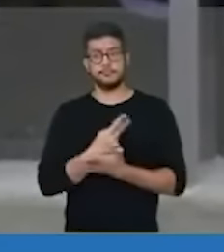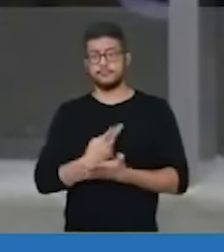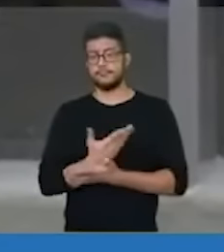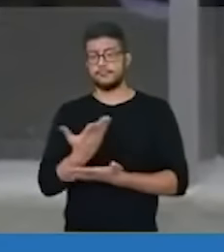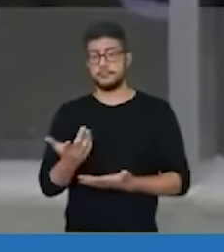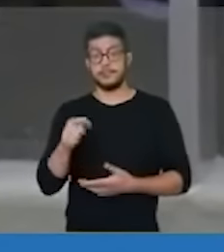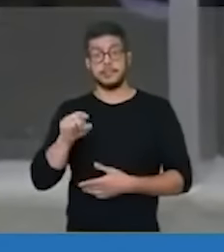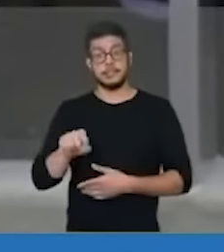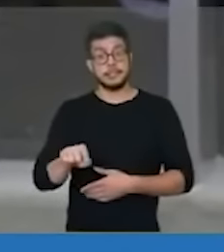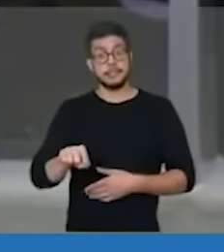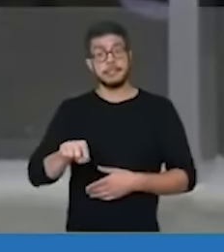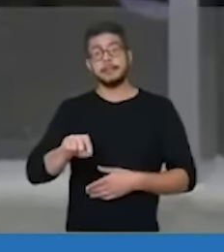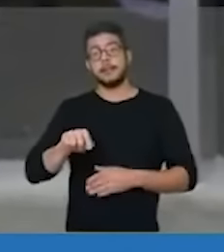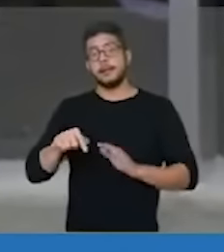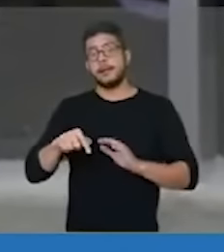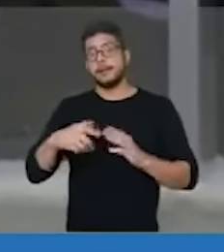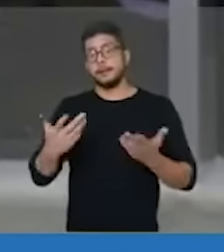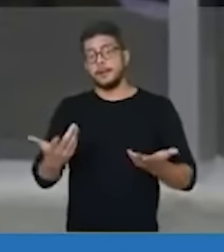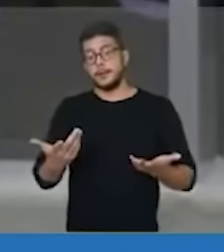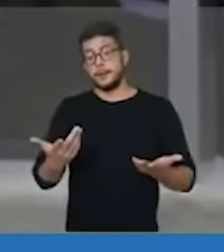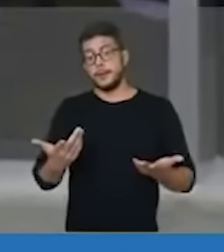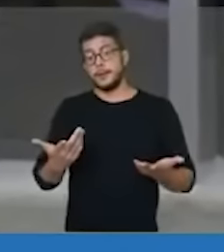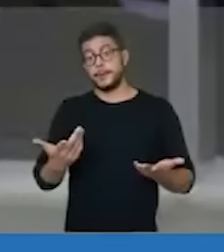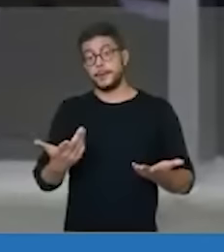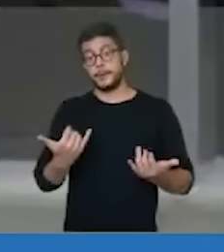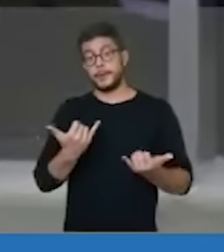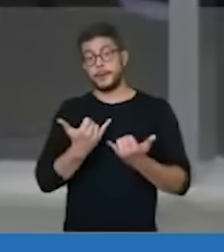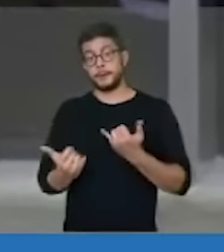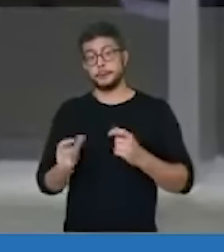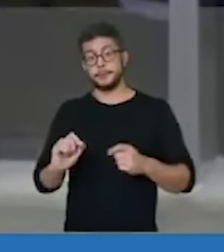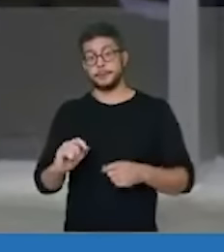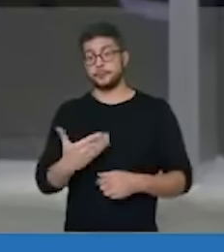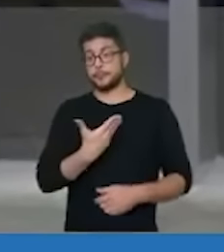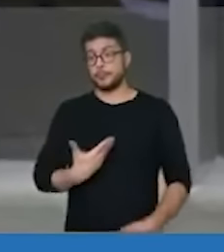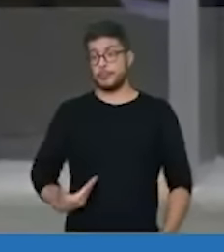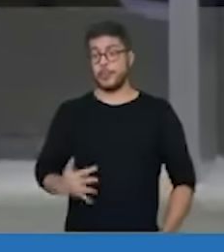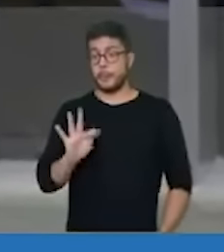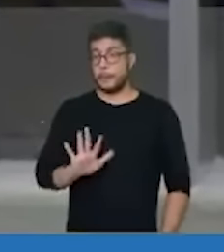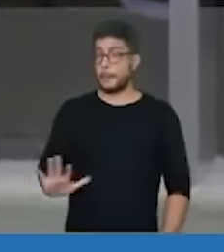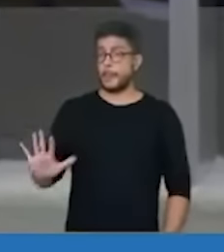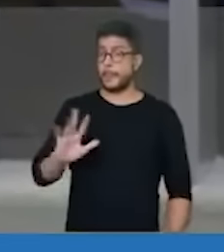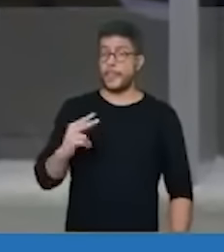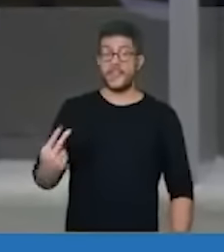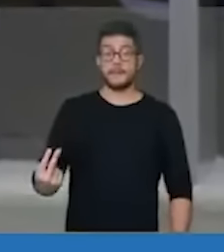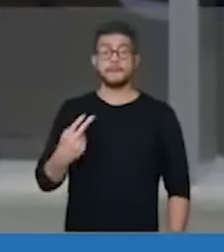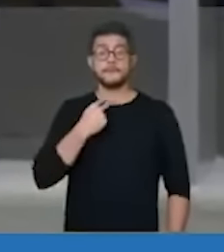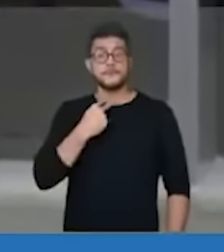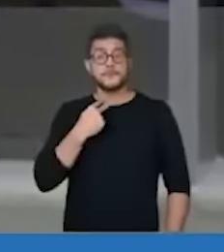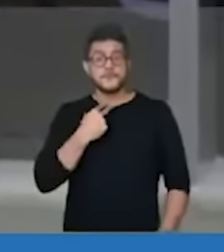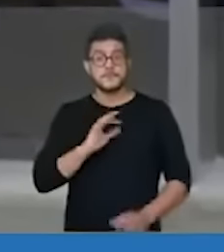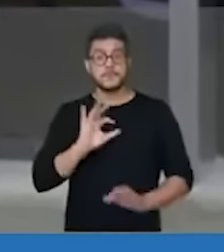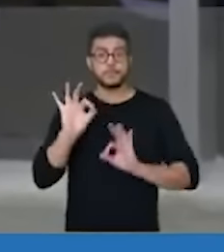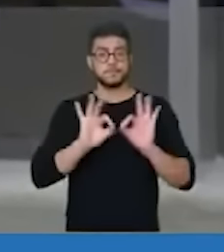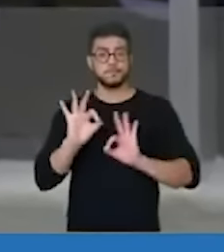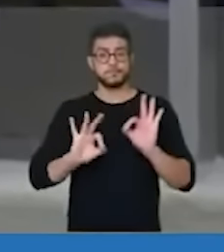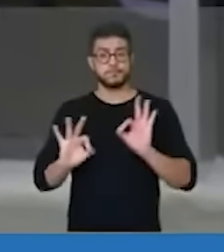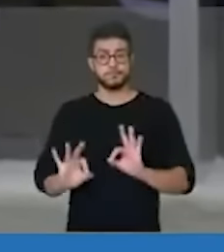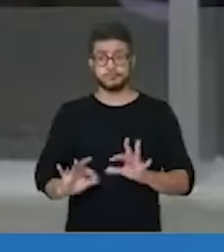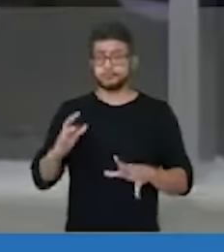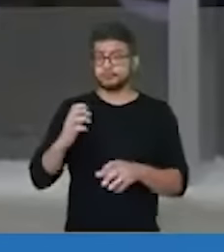seguinte: não existe mais o governo federal traçando um projeto de